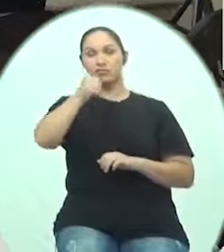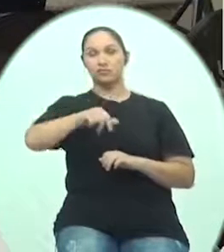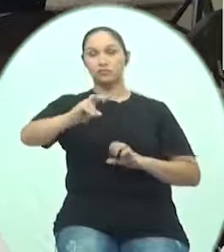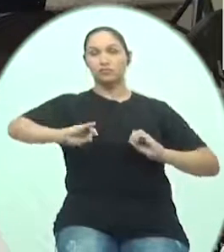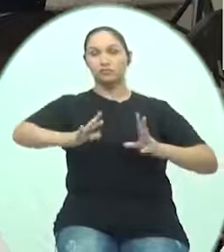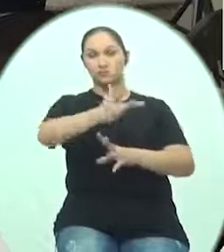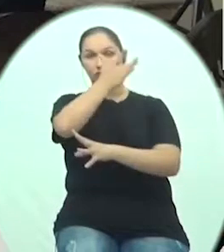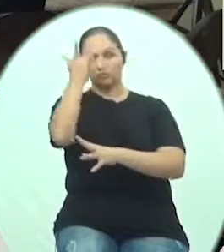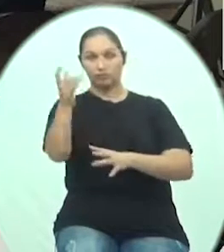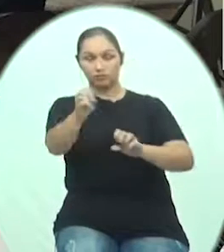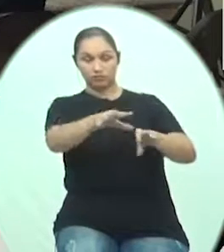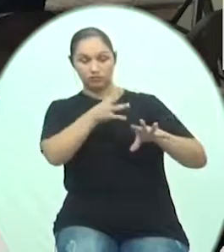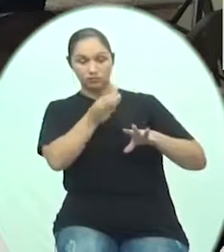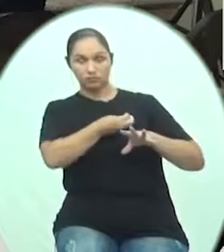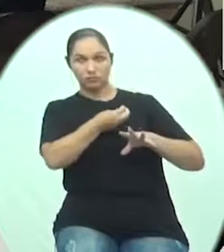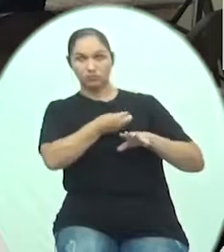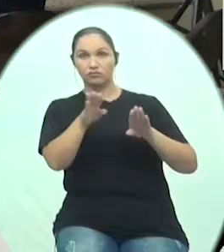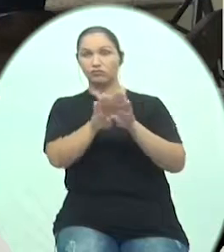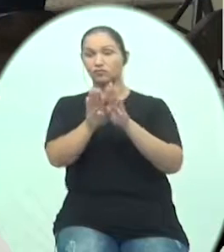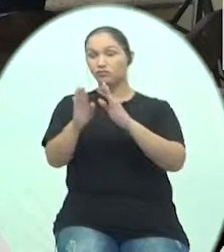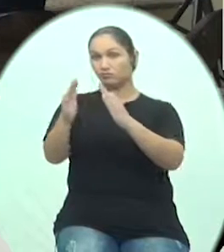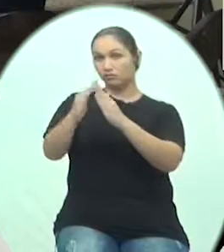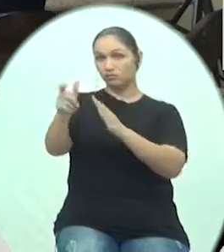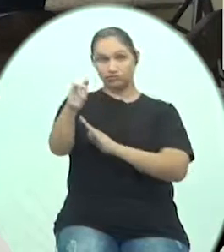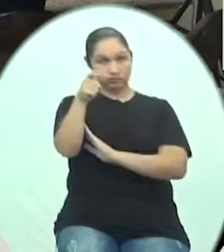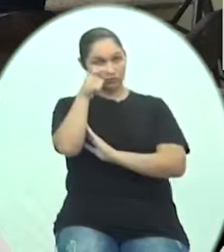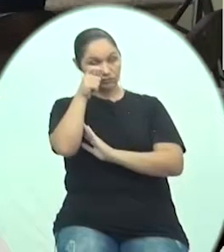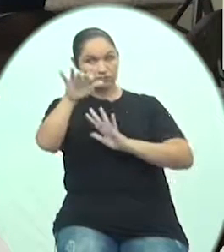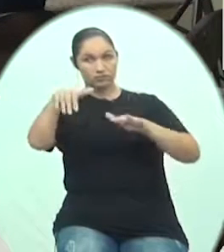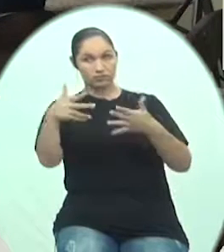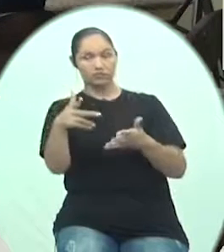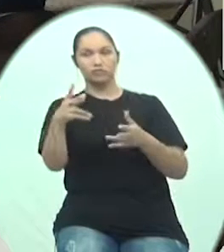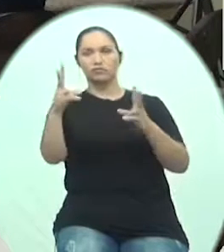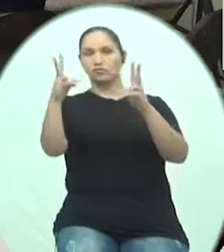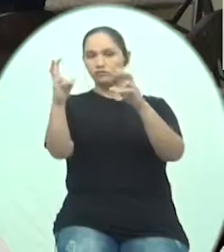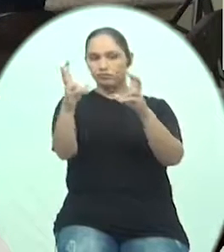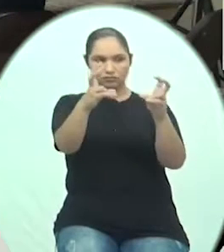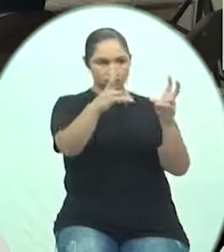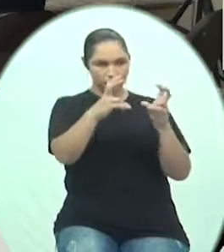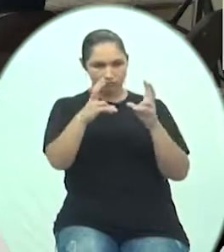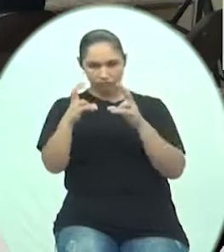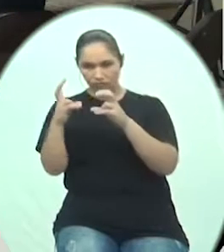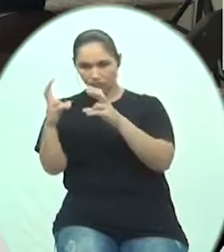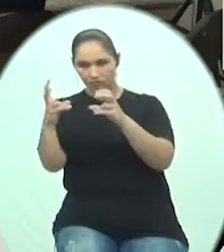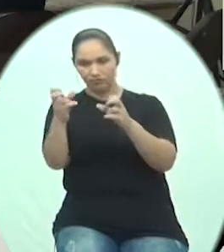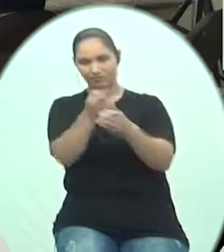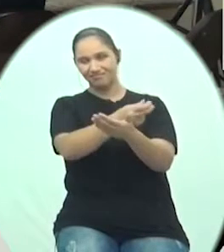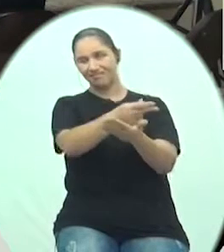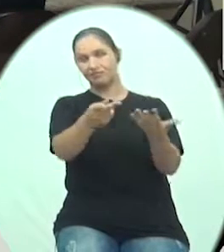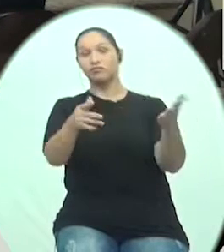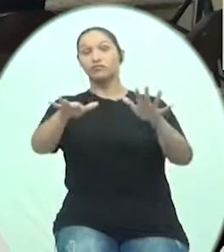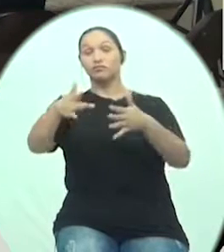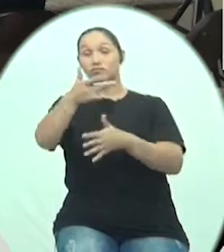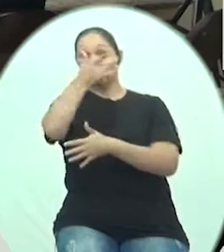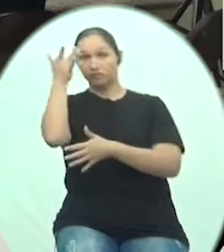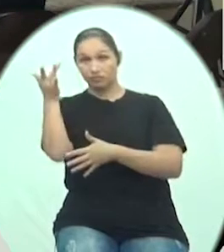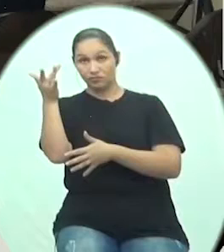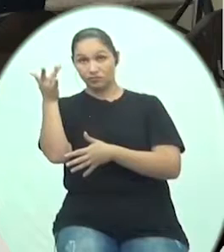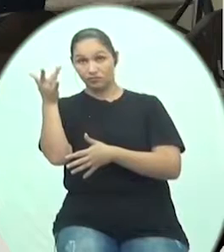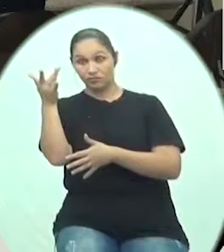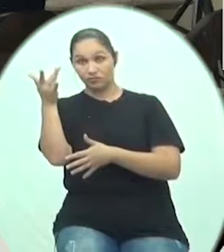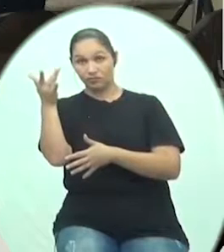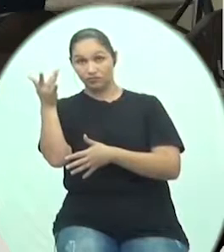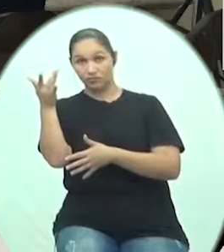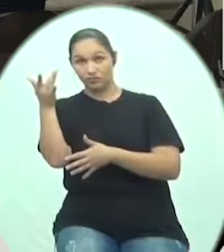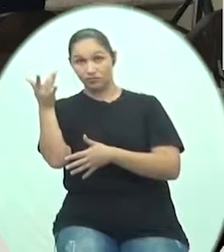nos assiste aqui e acompanha e também em casa e às vezes tem muitos assuntos que as pessoas nos procuram e pedem e falam né aí